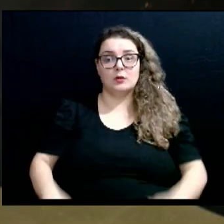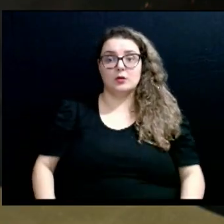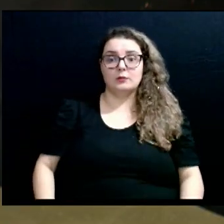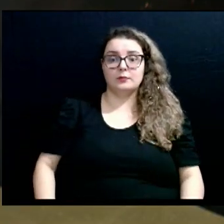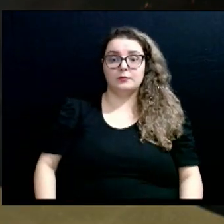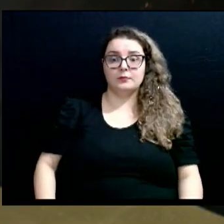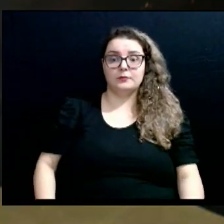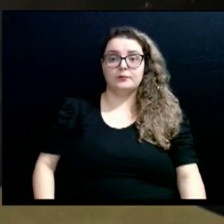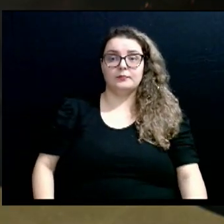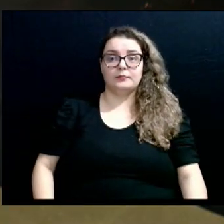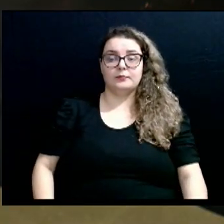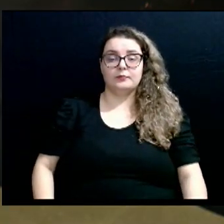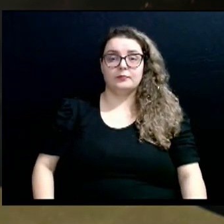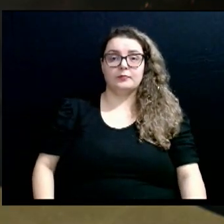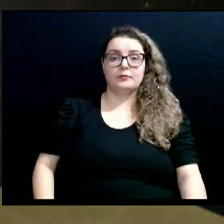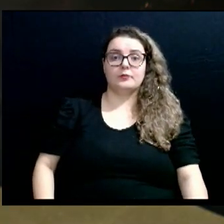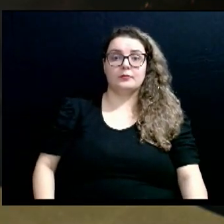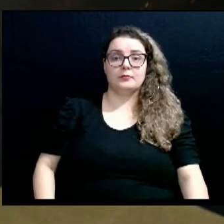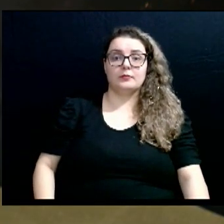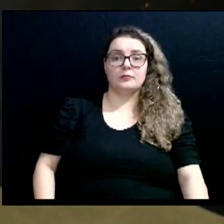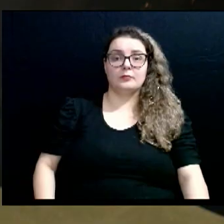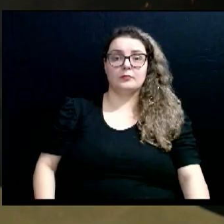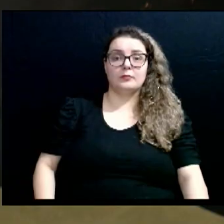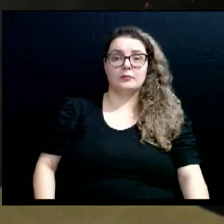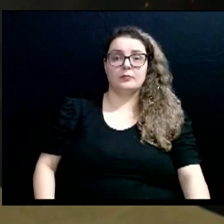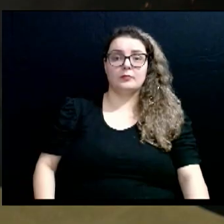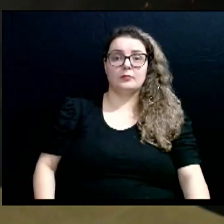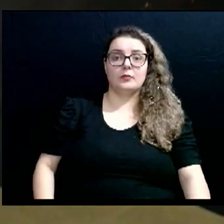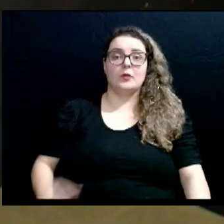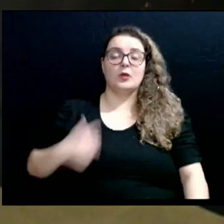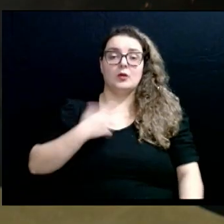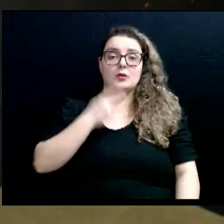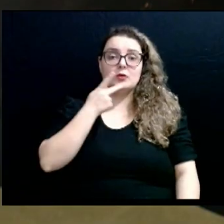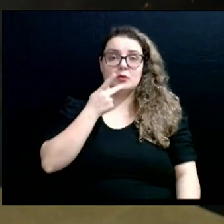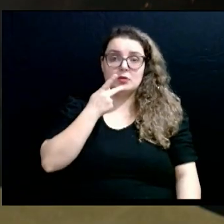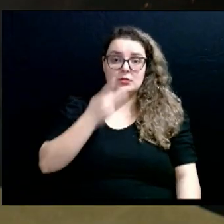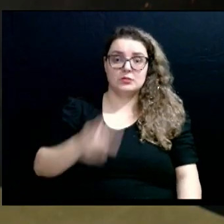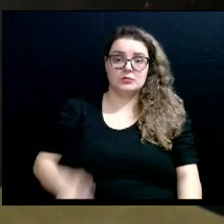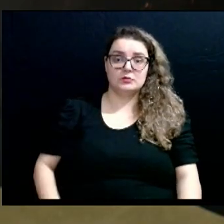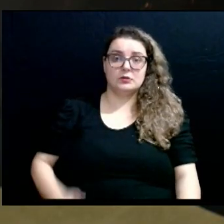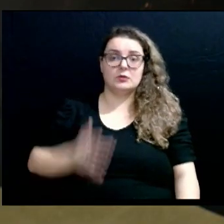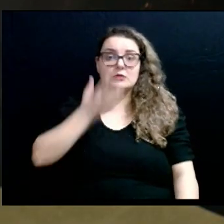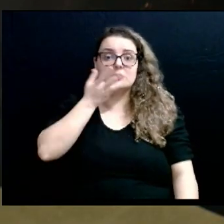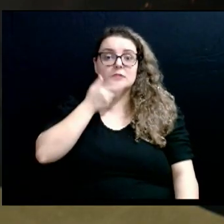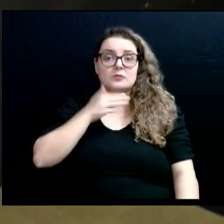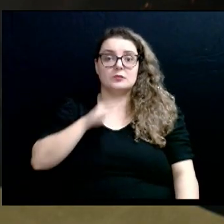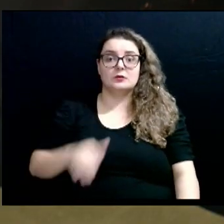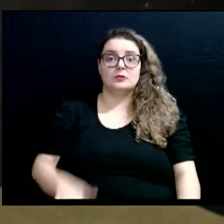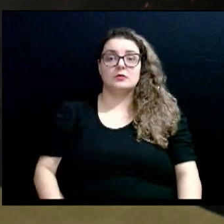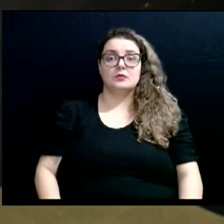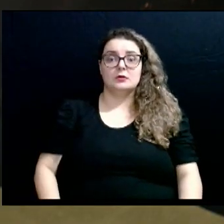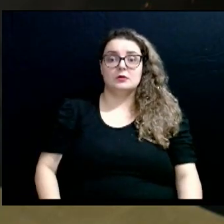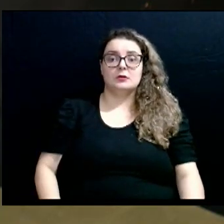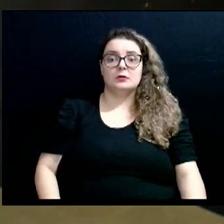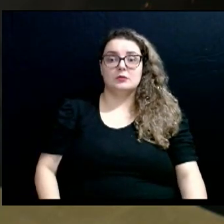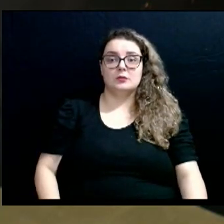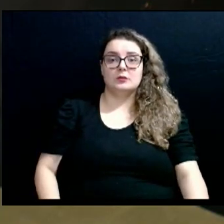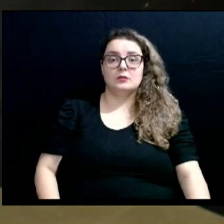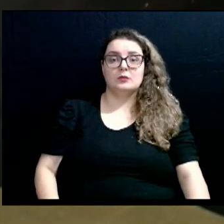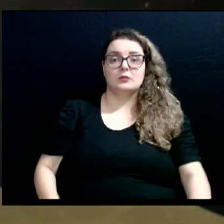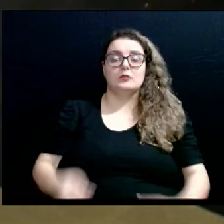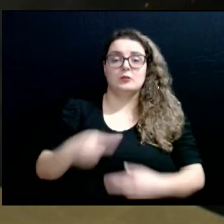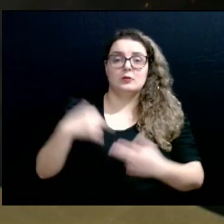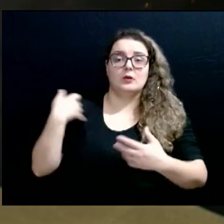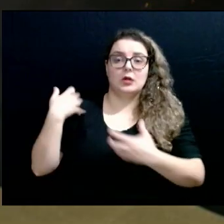OTP, puxa para mim, por gentileza, que a gente está falando de criança, eu quero que você puxe para mim lá sobre os idosos, porque também